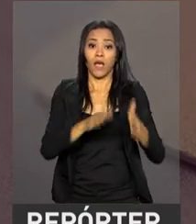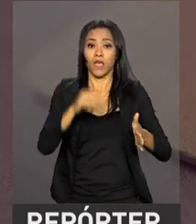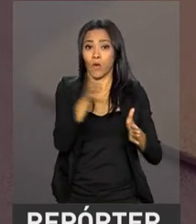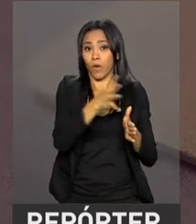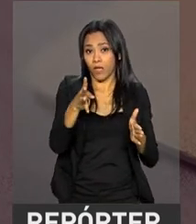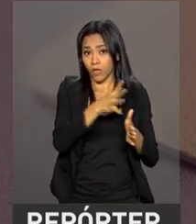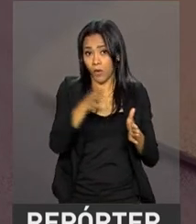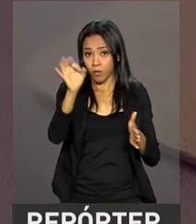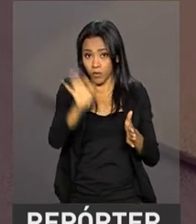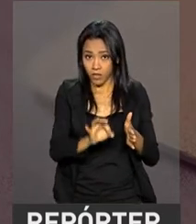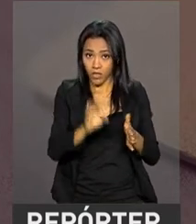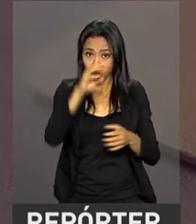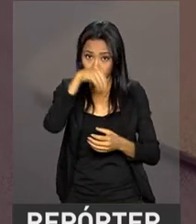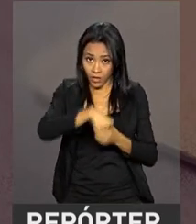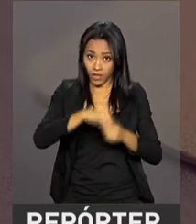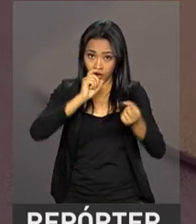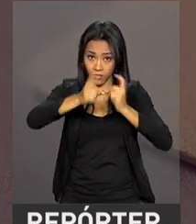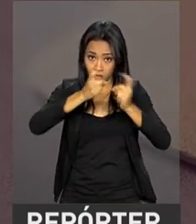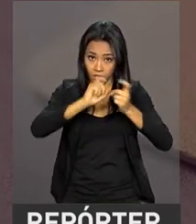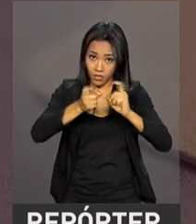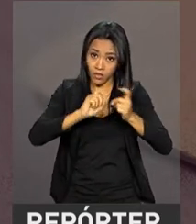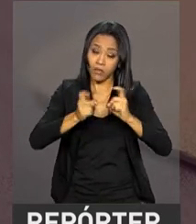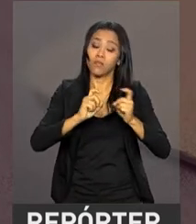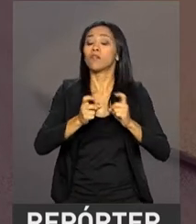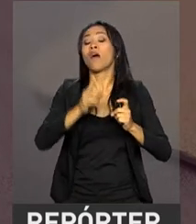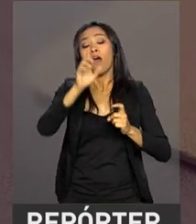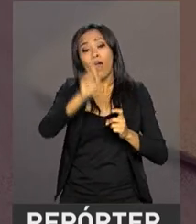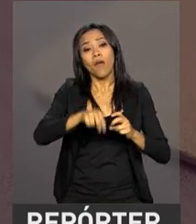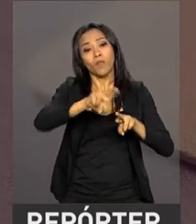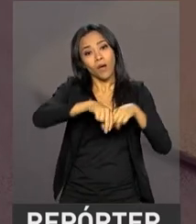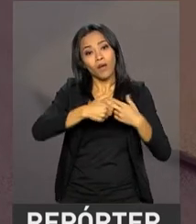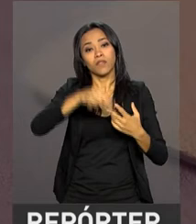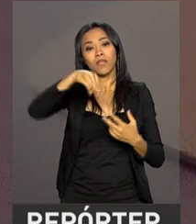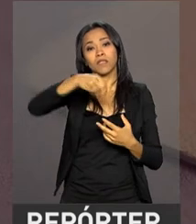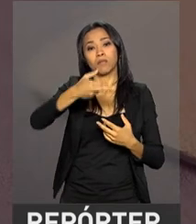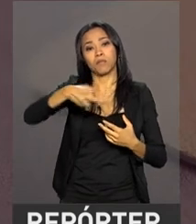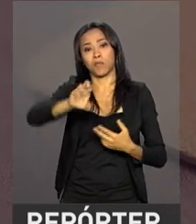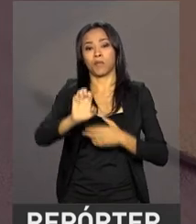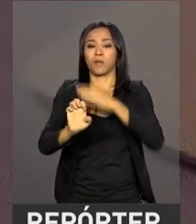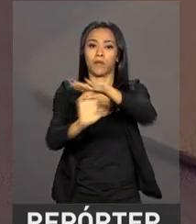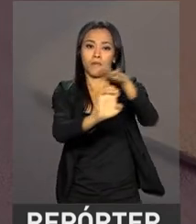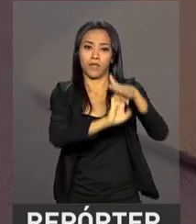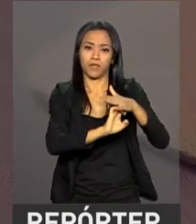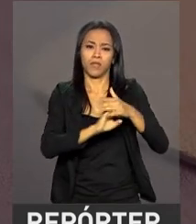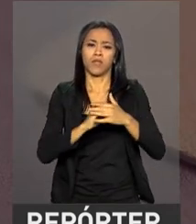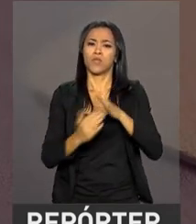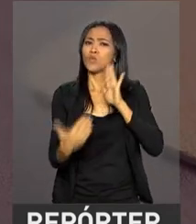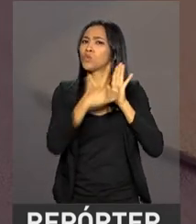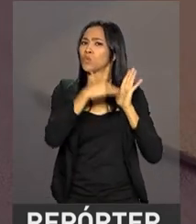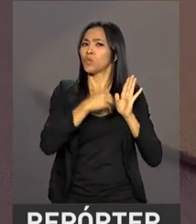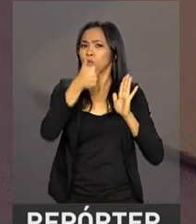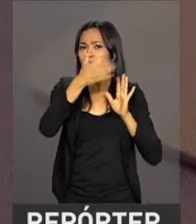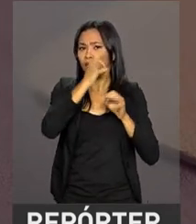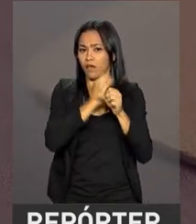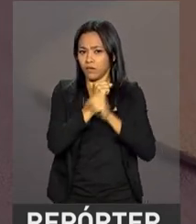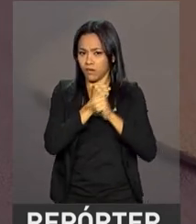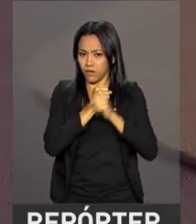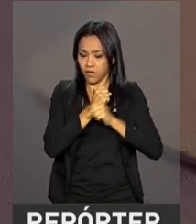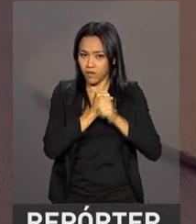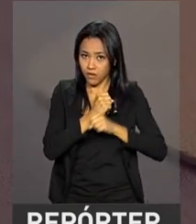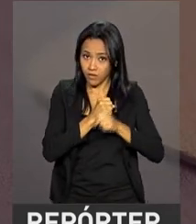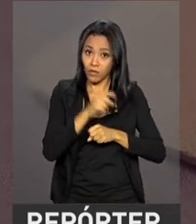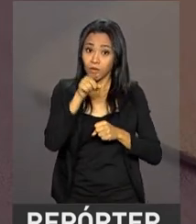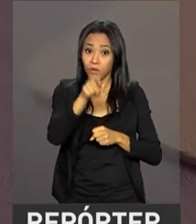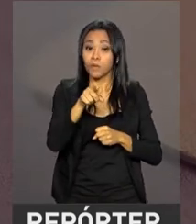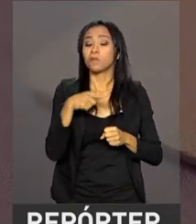salarial das empresas também vêm das micro e pequenas empresas e nos últimos dez anos a participação do simples na recordação